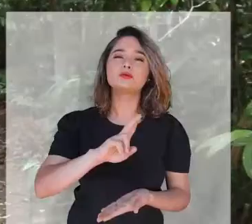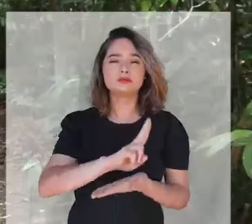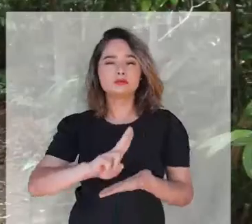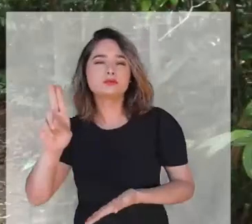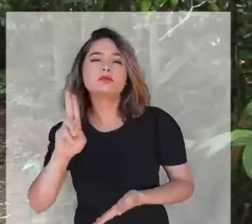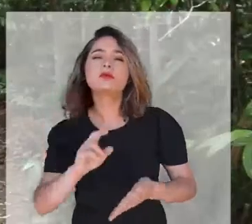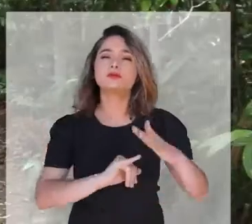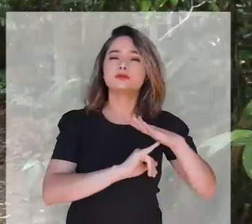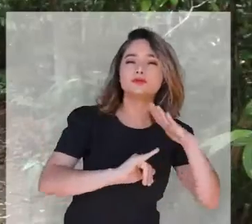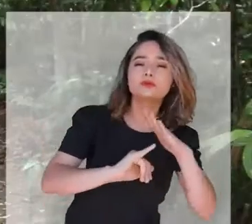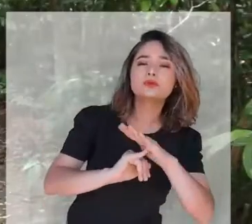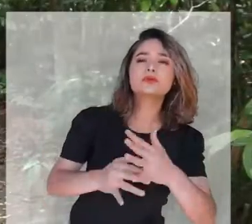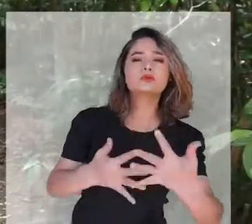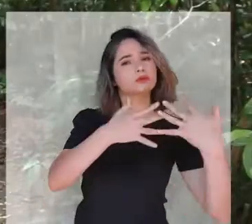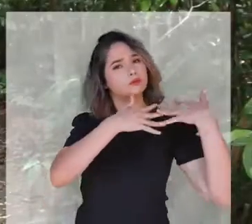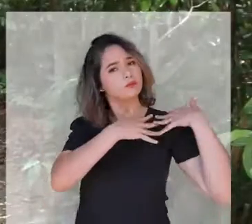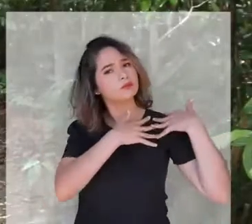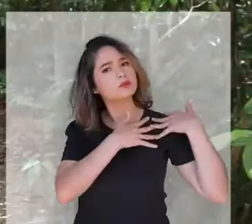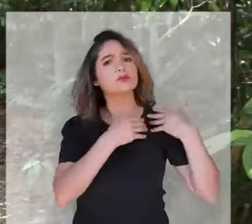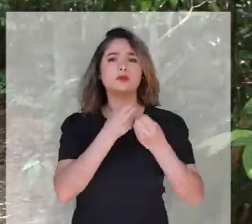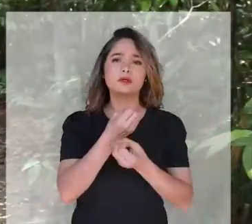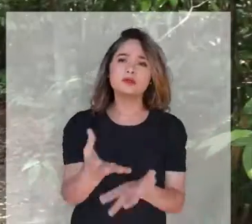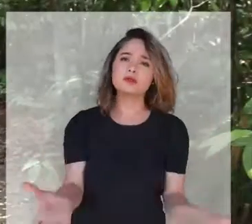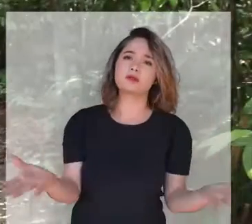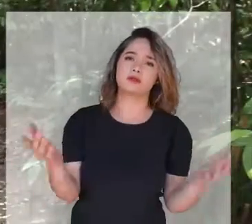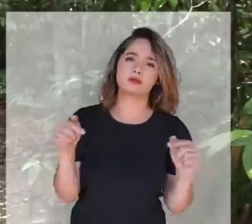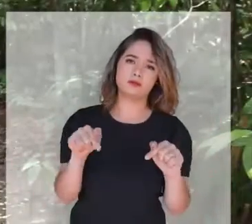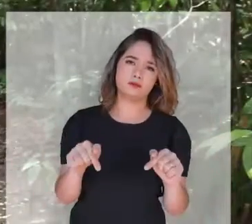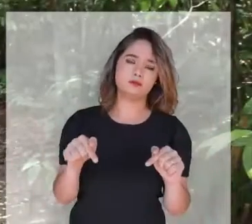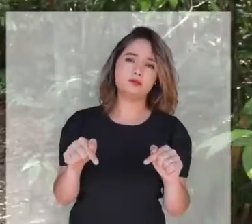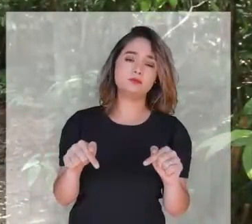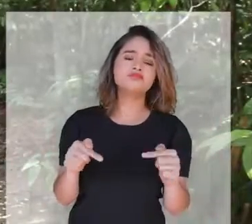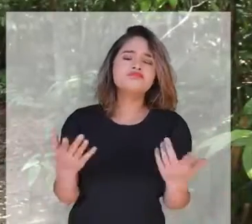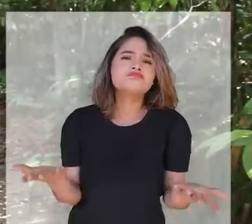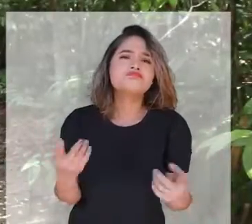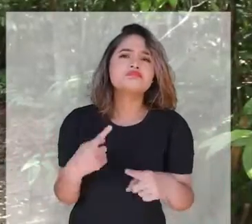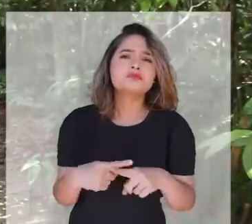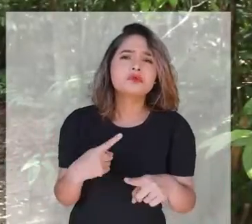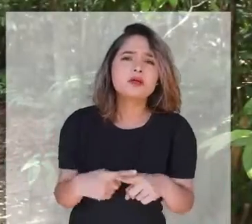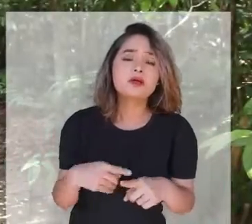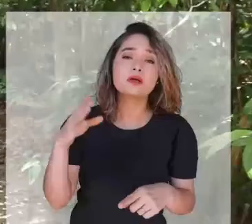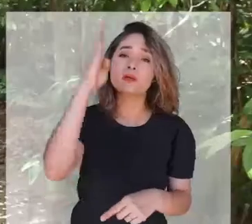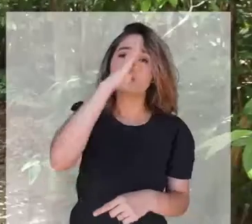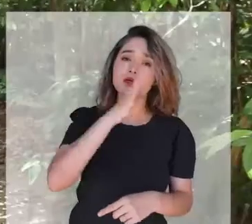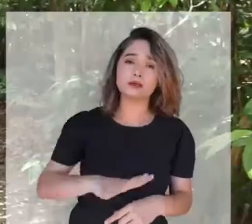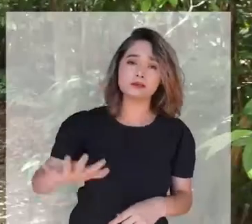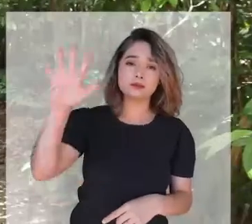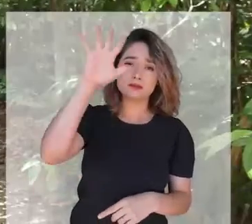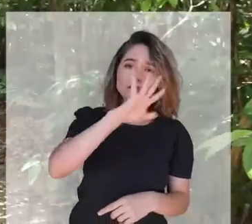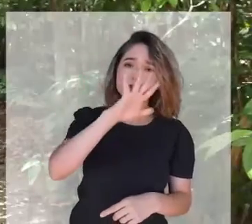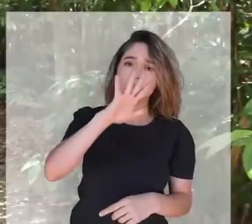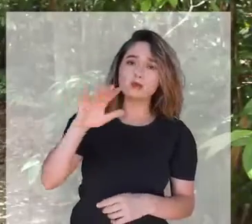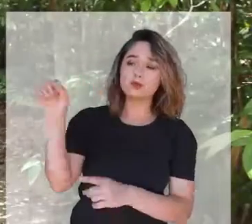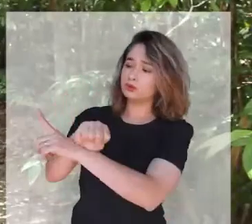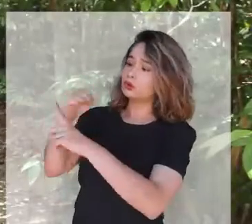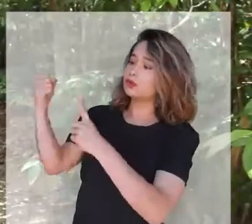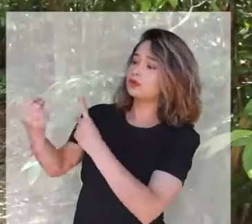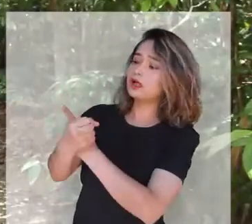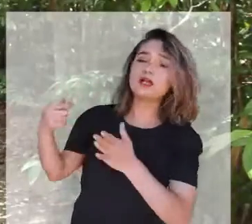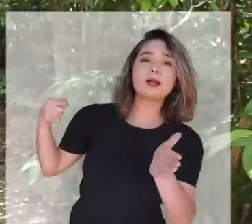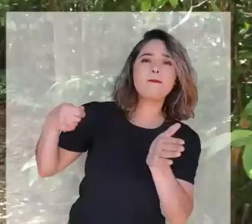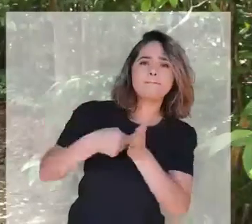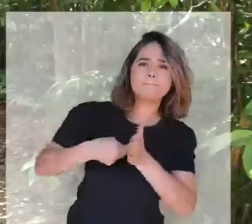né, exige isso. A sociedade brasileira quer estabelecer um diálogo transformador, né, com